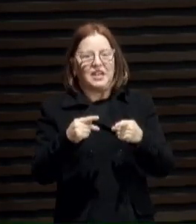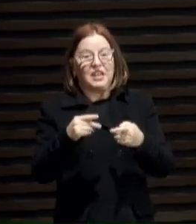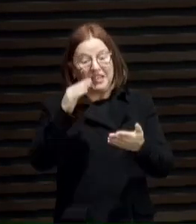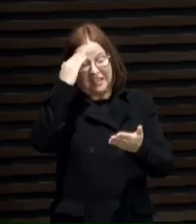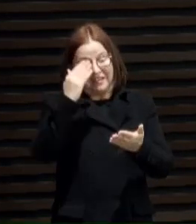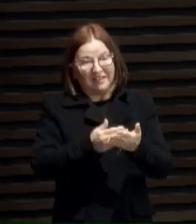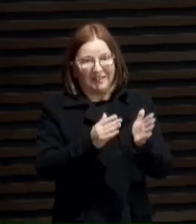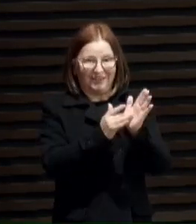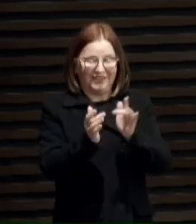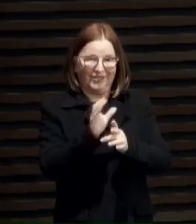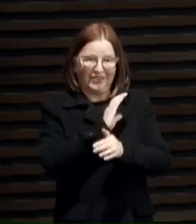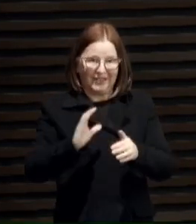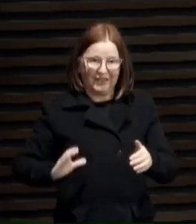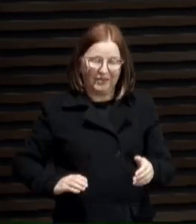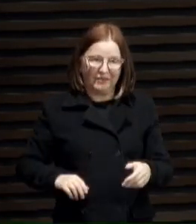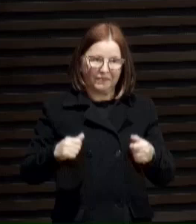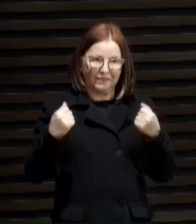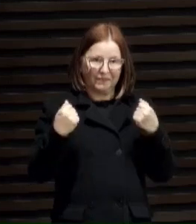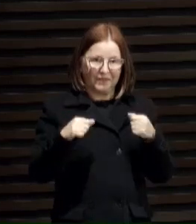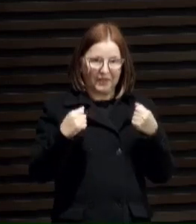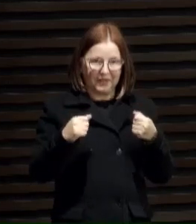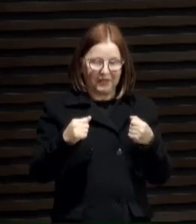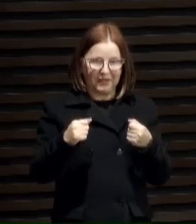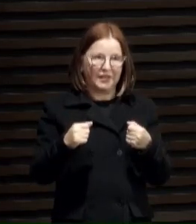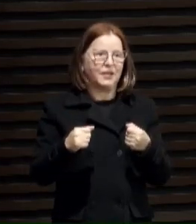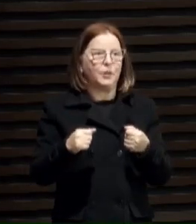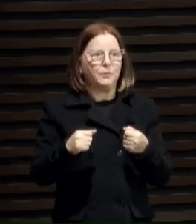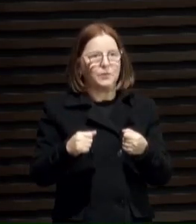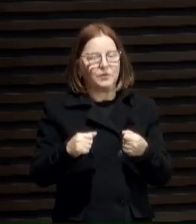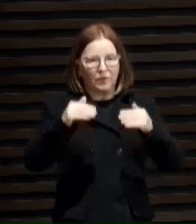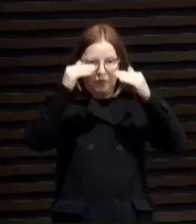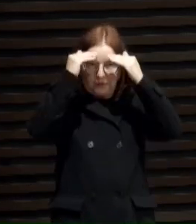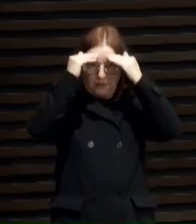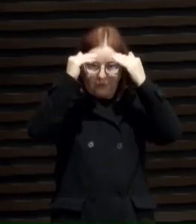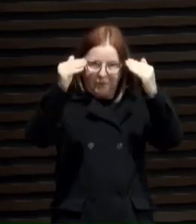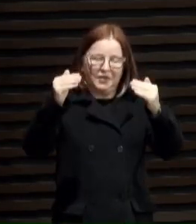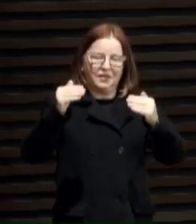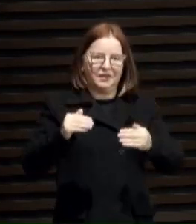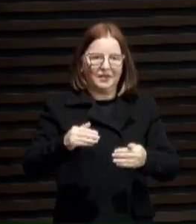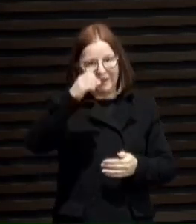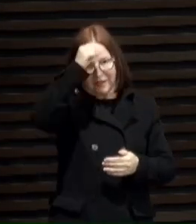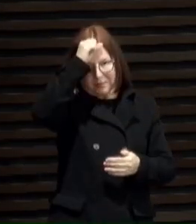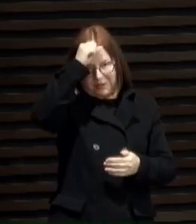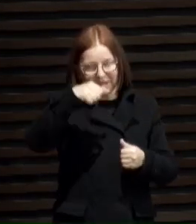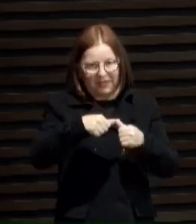possa ouvir essa exortação novamente, para que a gente possa